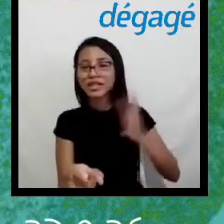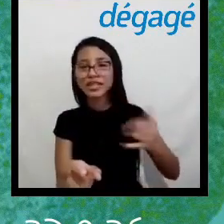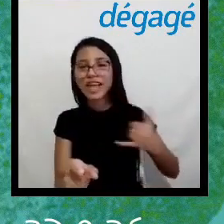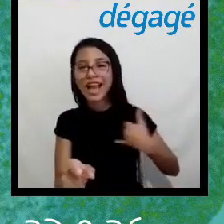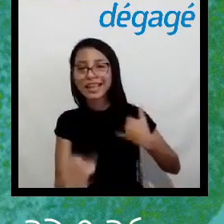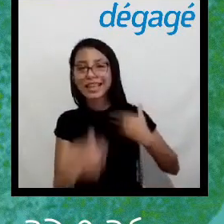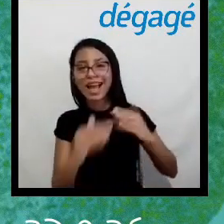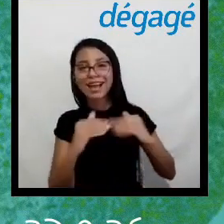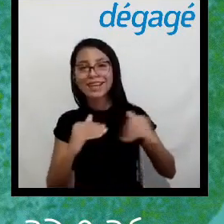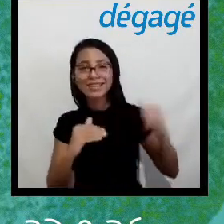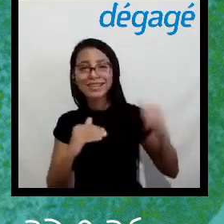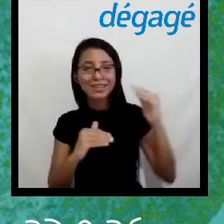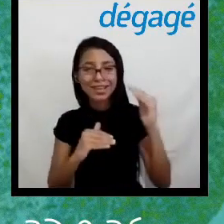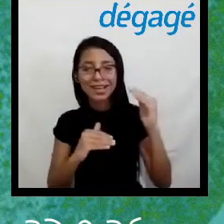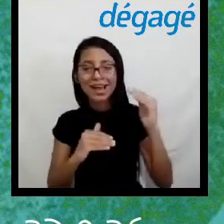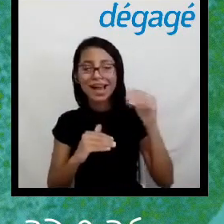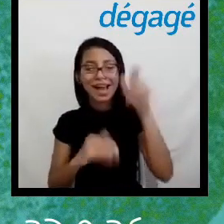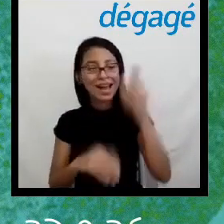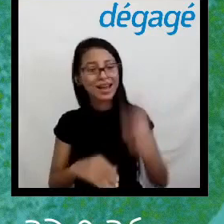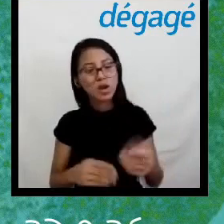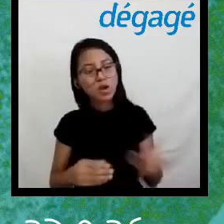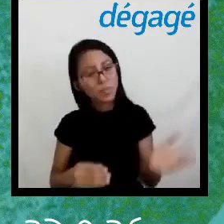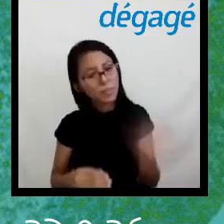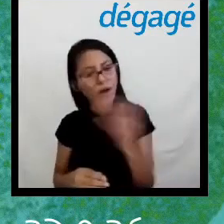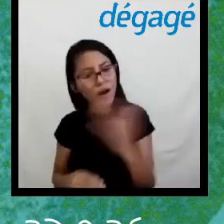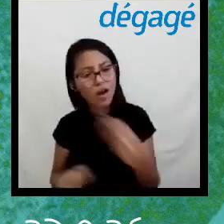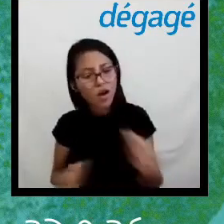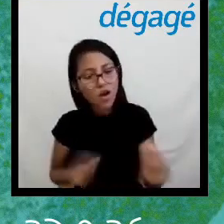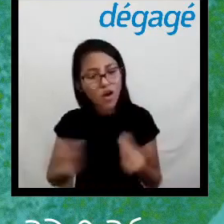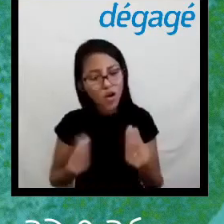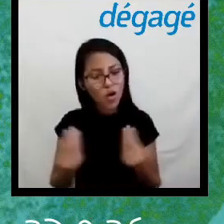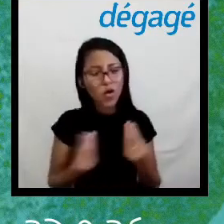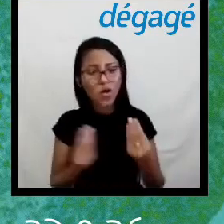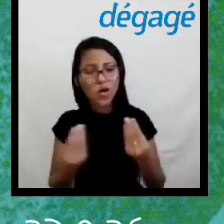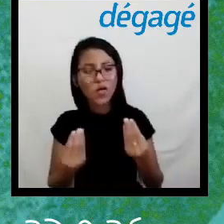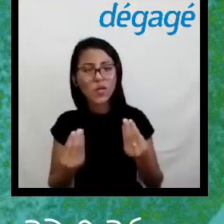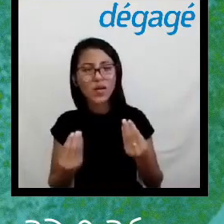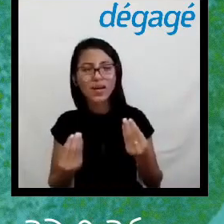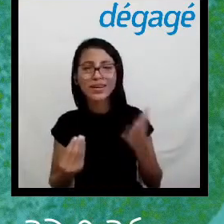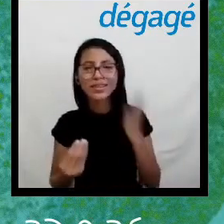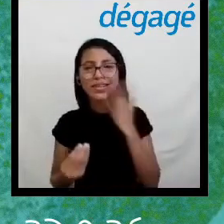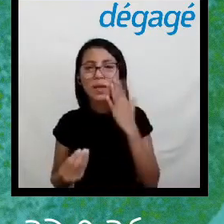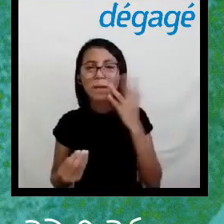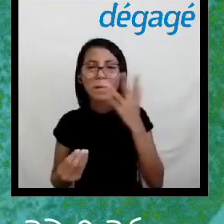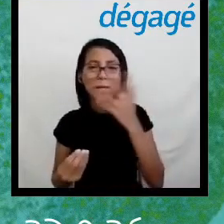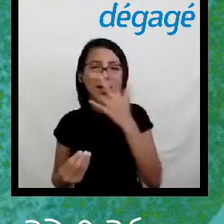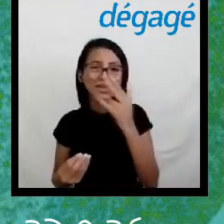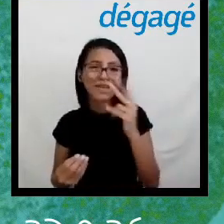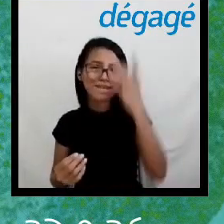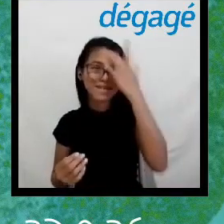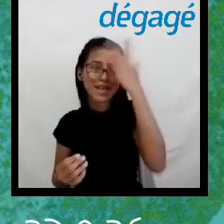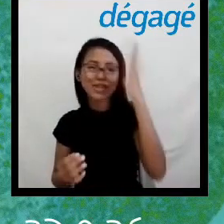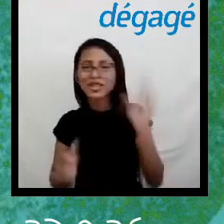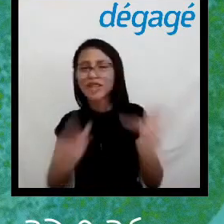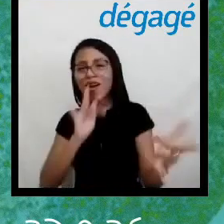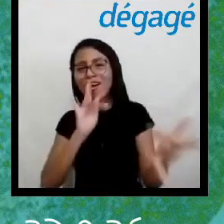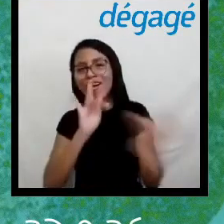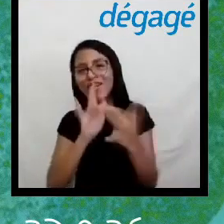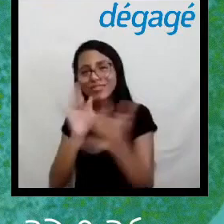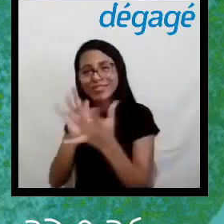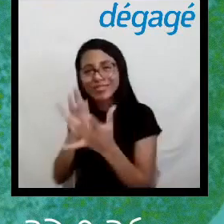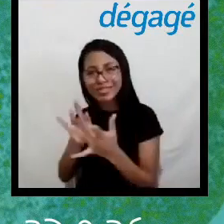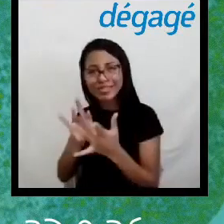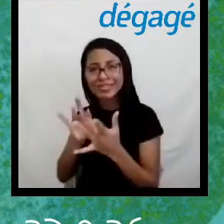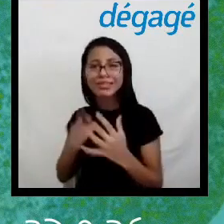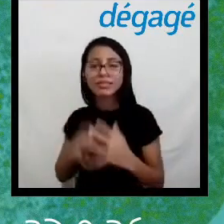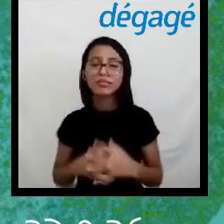buscando novas especializações, buscando trocar com outras coisas para poder ter um leque de ferramentas para esses